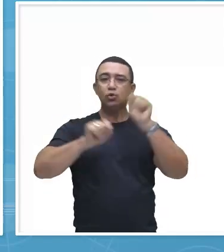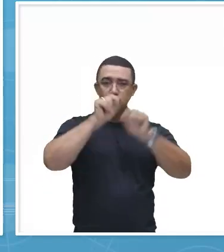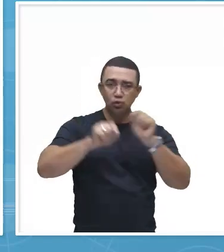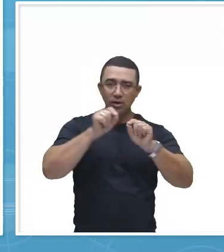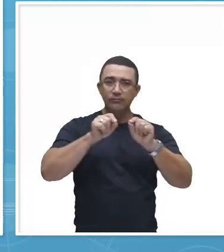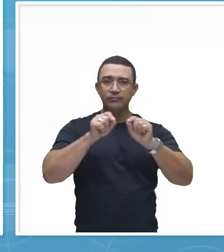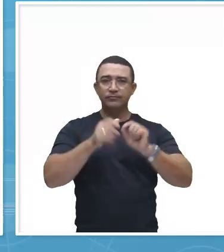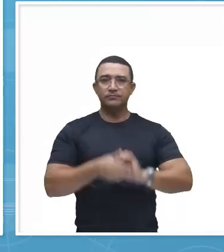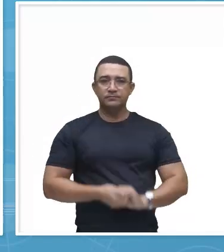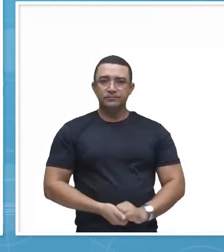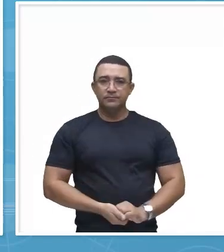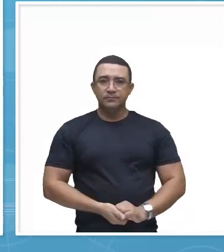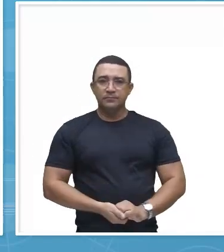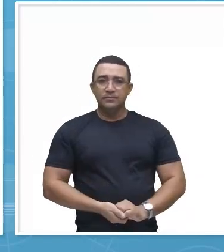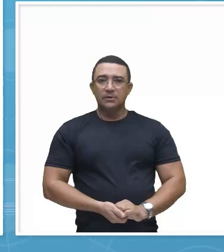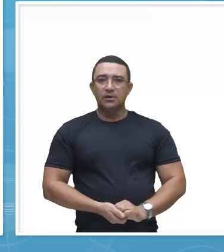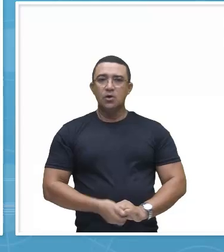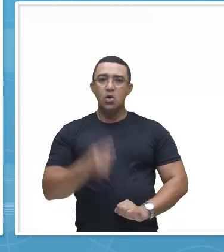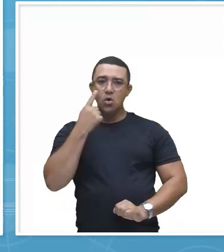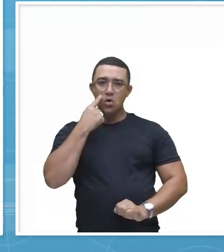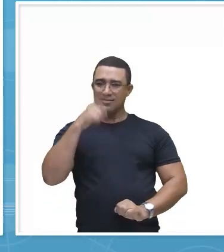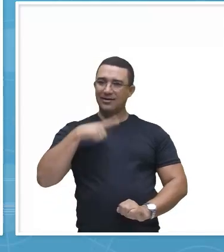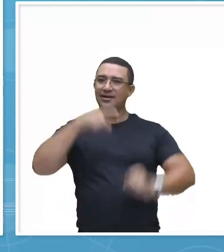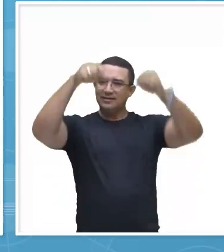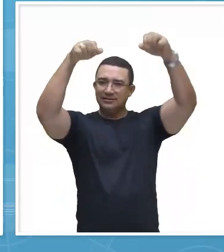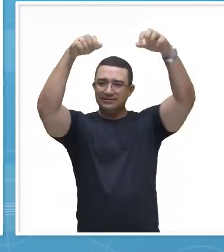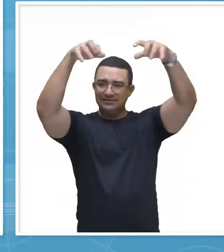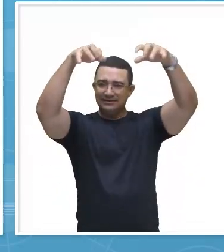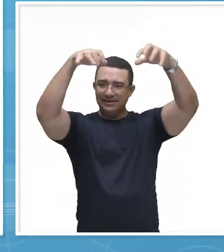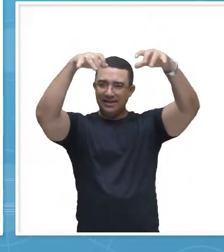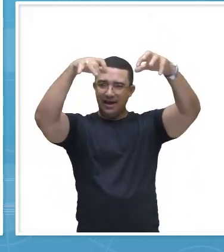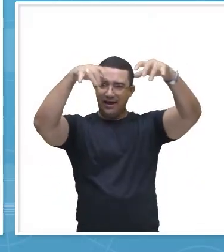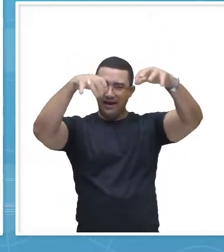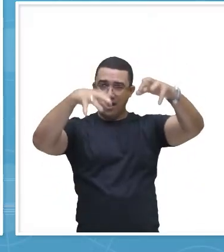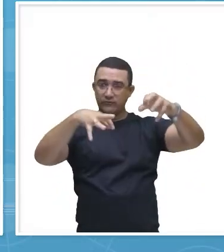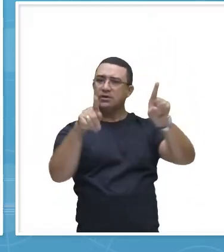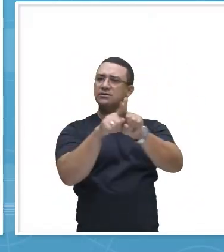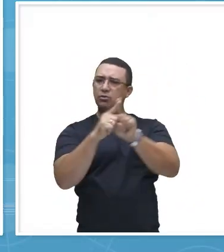de neve, né, e tornados, que também acontecem, que são ações da natureza.